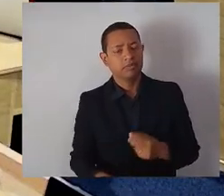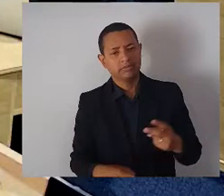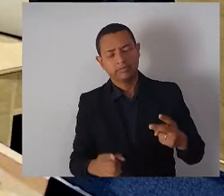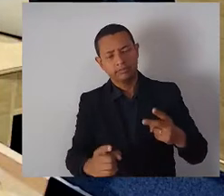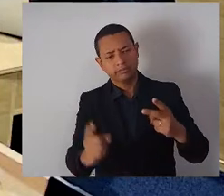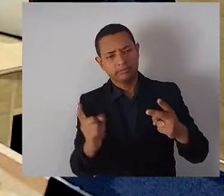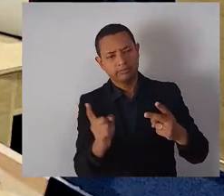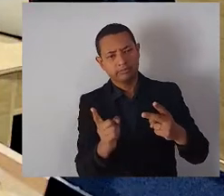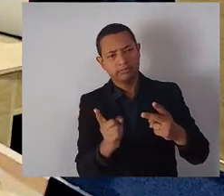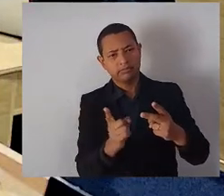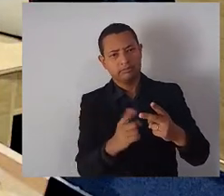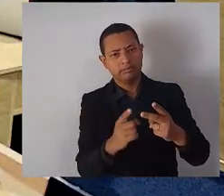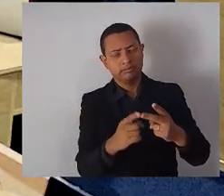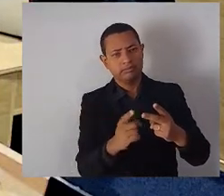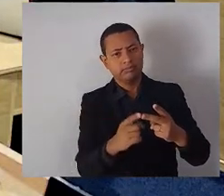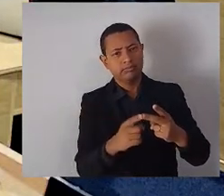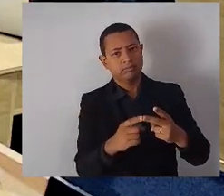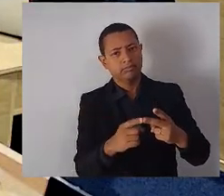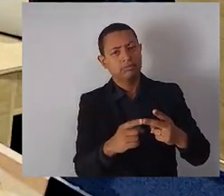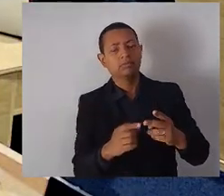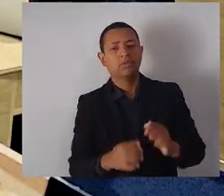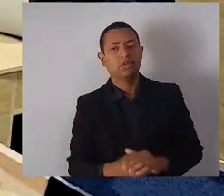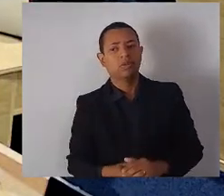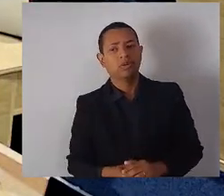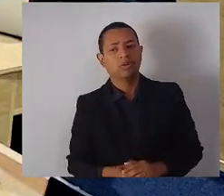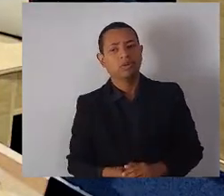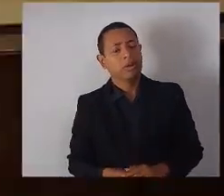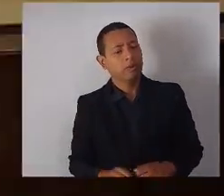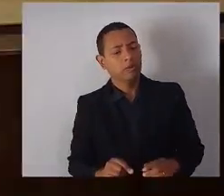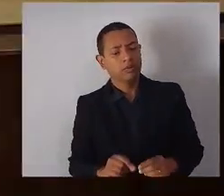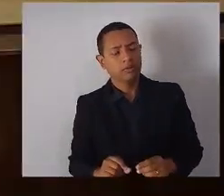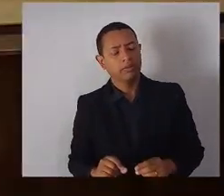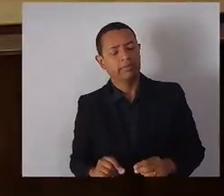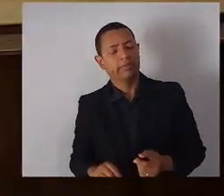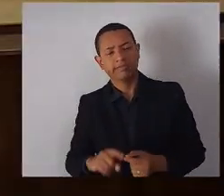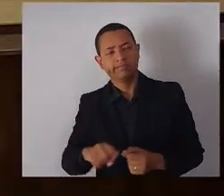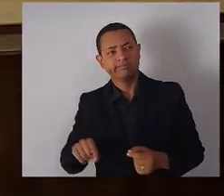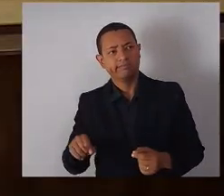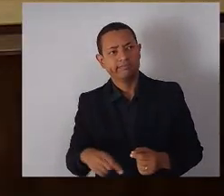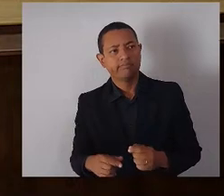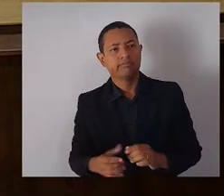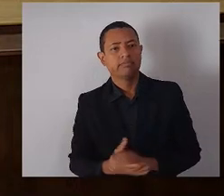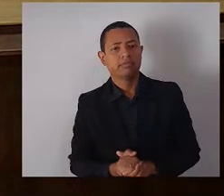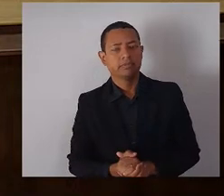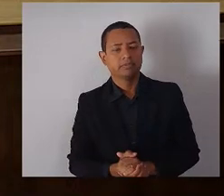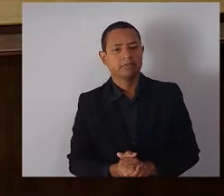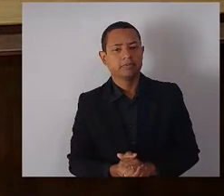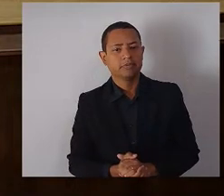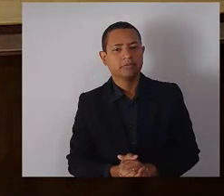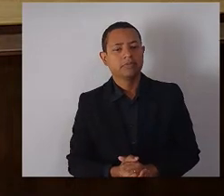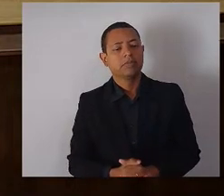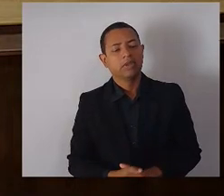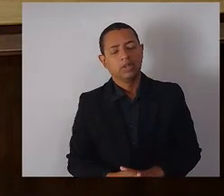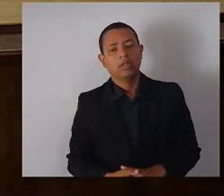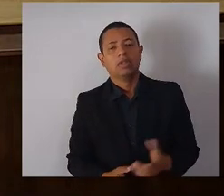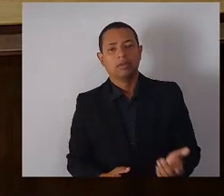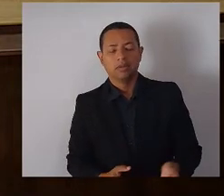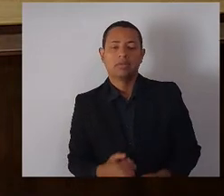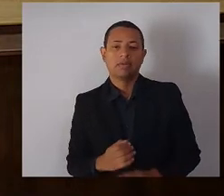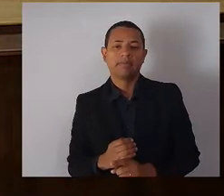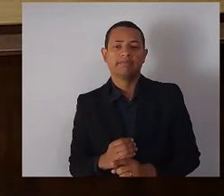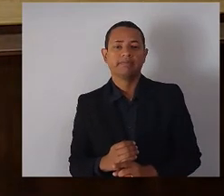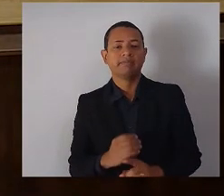de agir e, nesse aspecto, extinção do feito sem resolução de seu mérito. Ok, desembargador Daniel. Então, Vossa Excelência, relativamente